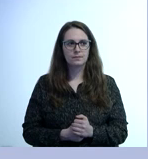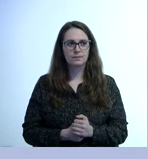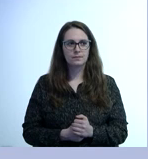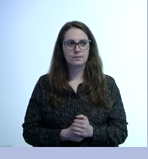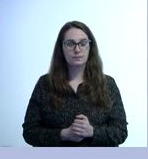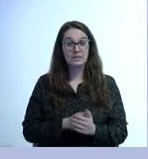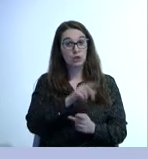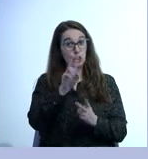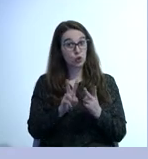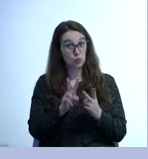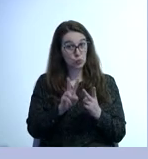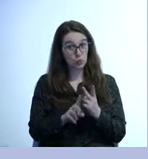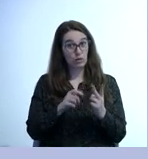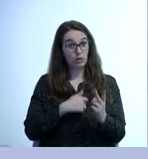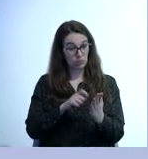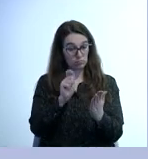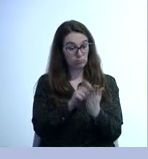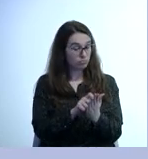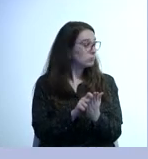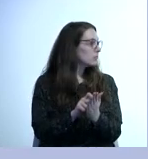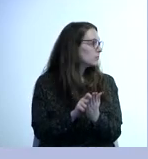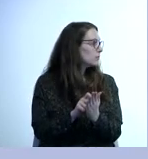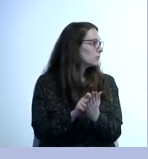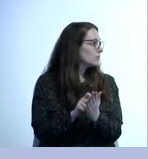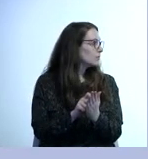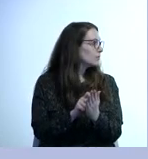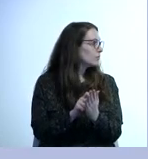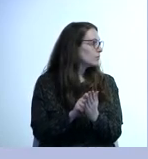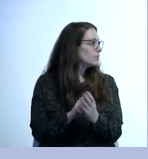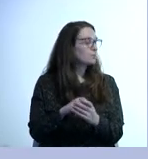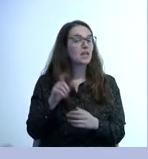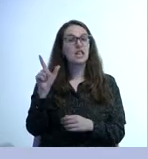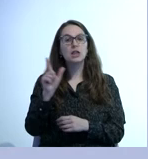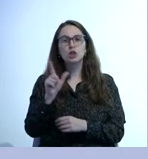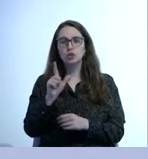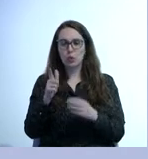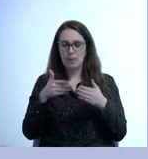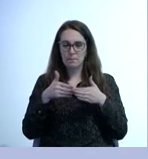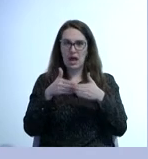A segunda que anotei aqui foi a estação Porto-Lisboa,